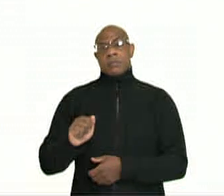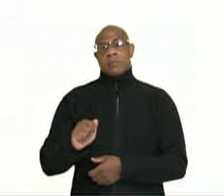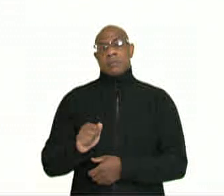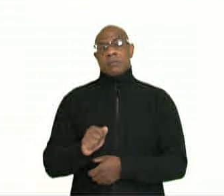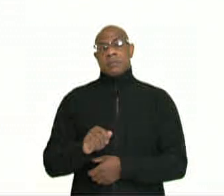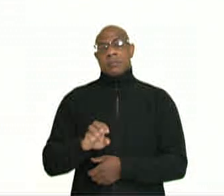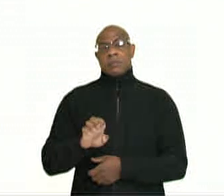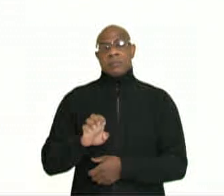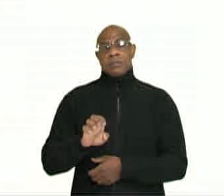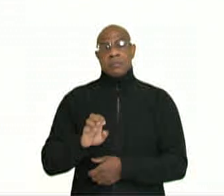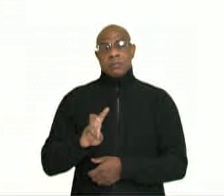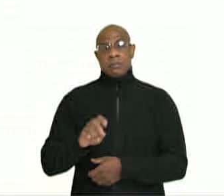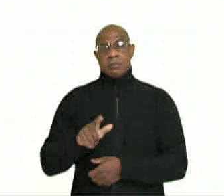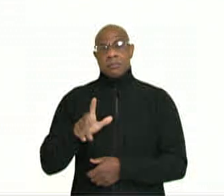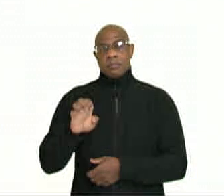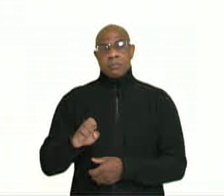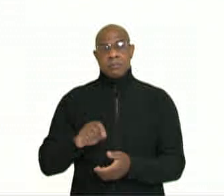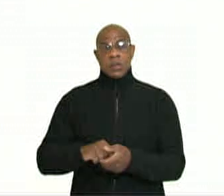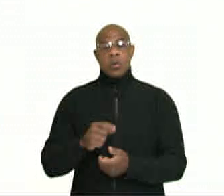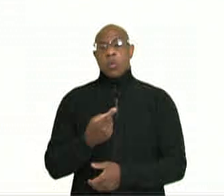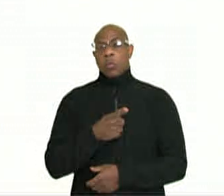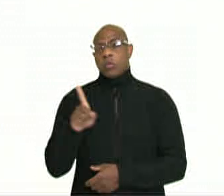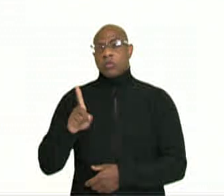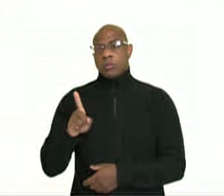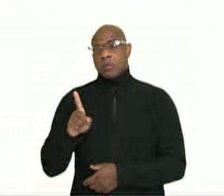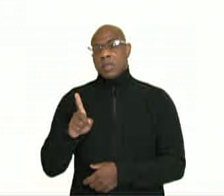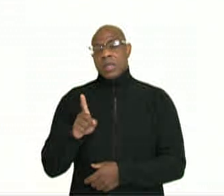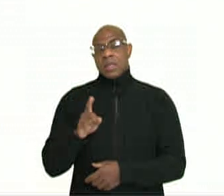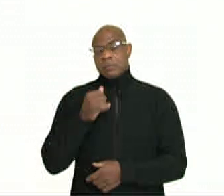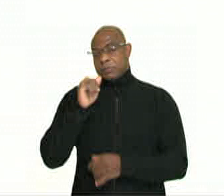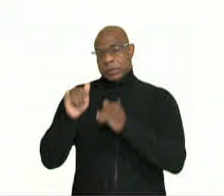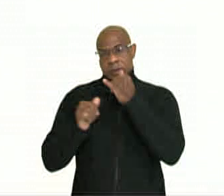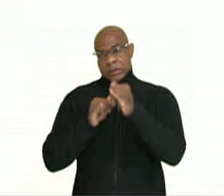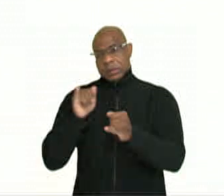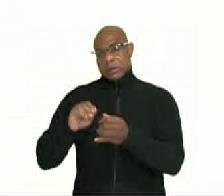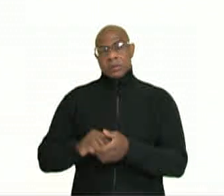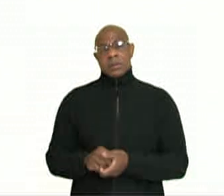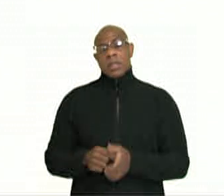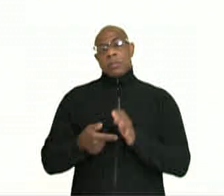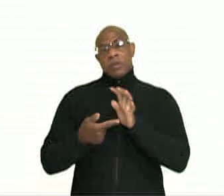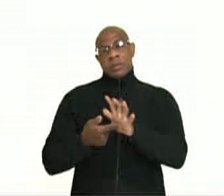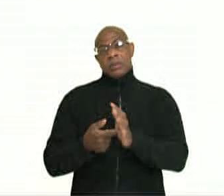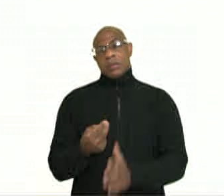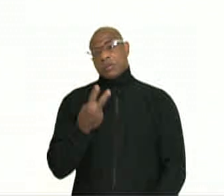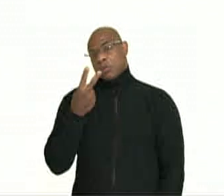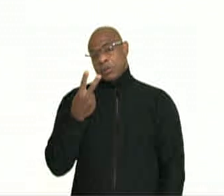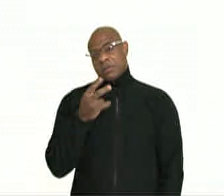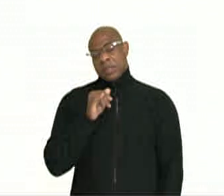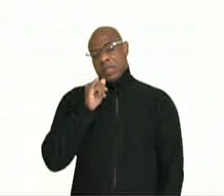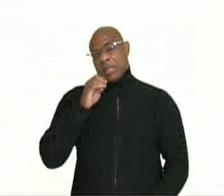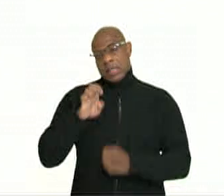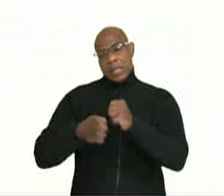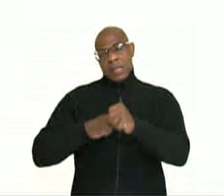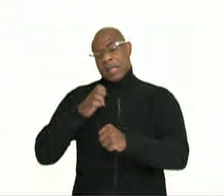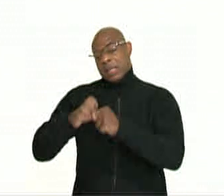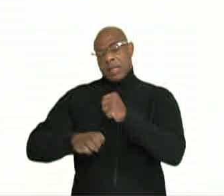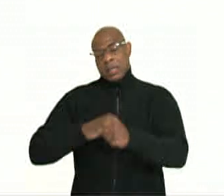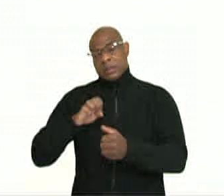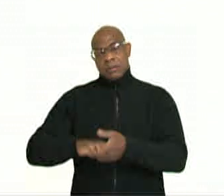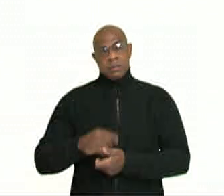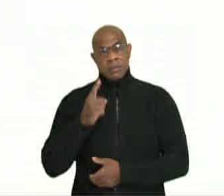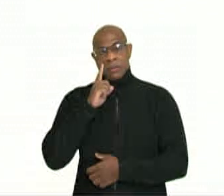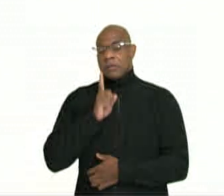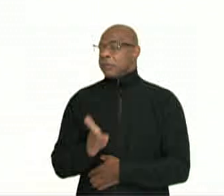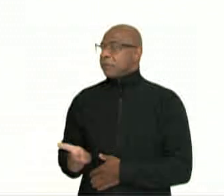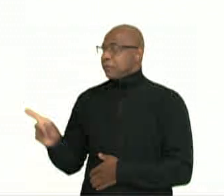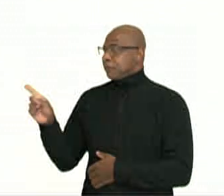energia completo no estado fundamental, isso é, apresentam 2 elétrons, o hélio, e 8 elétrons, o neônio, o argônio,